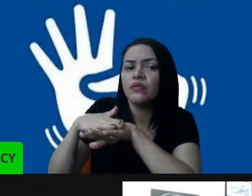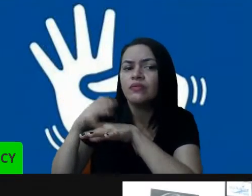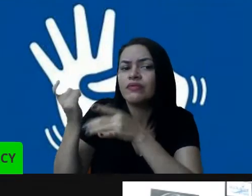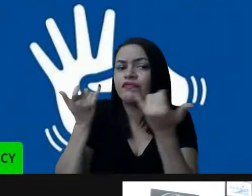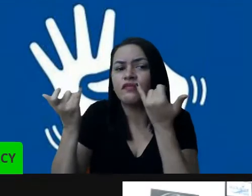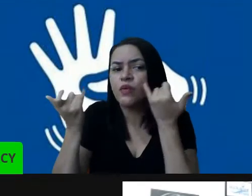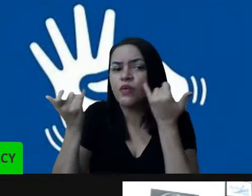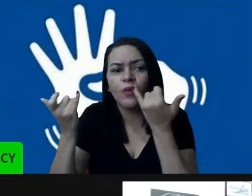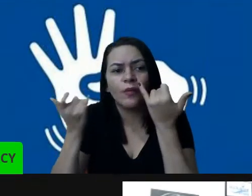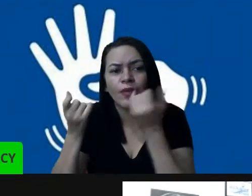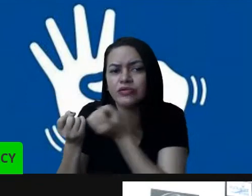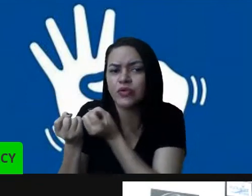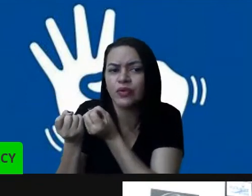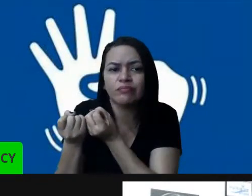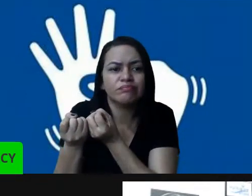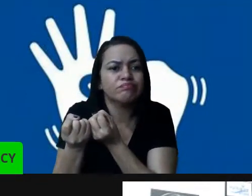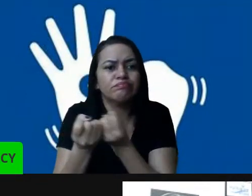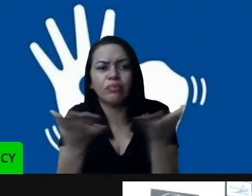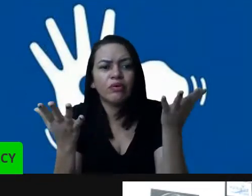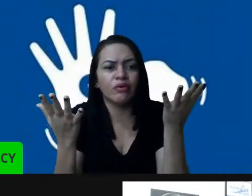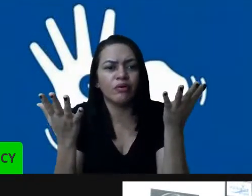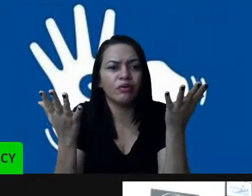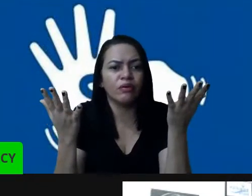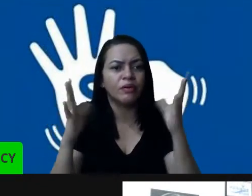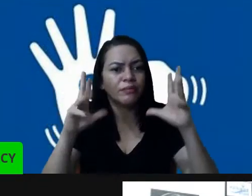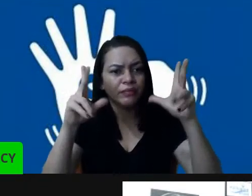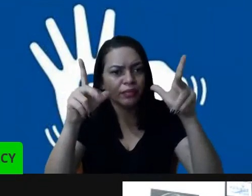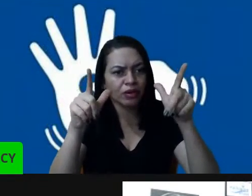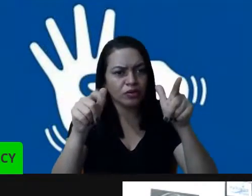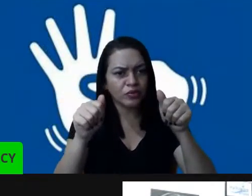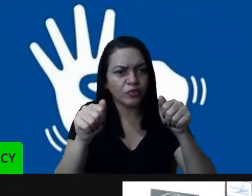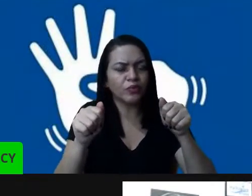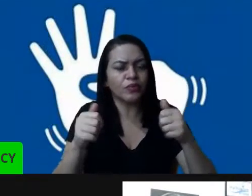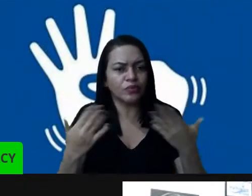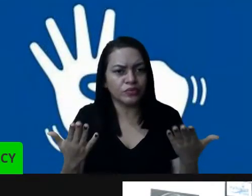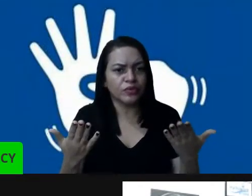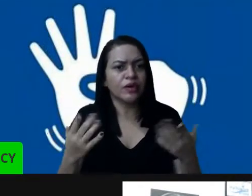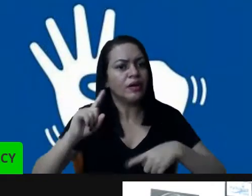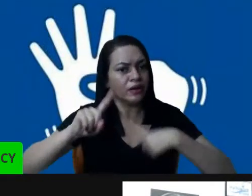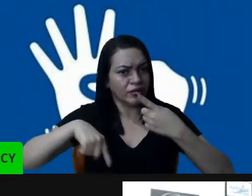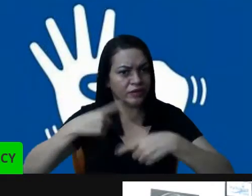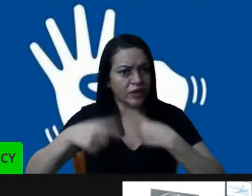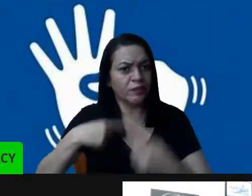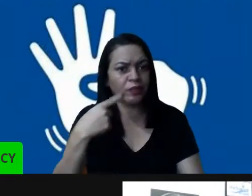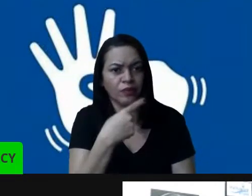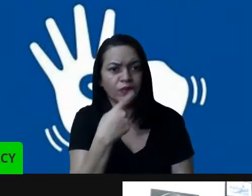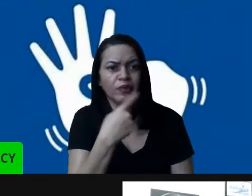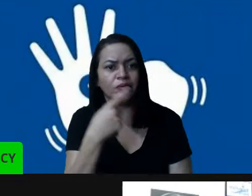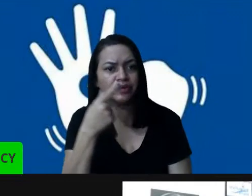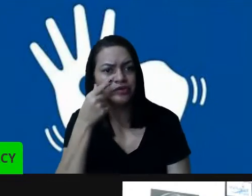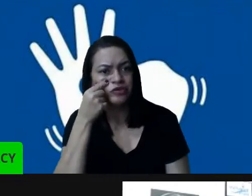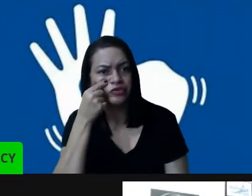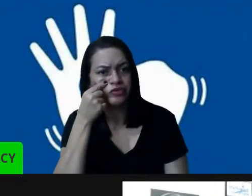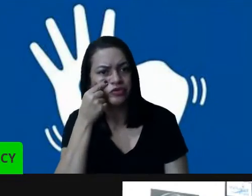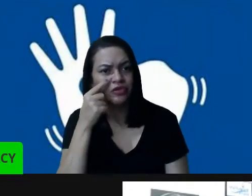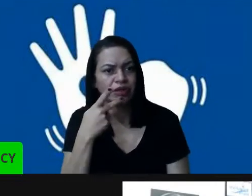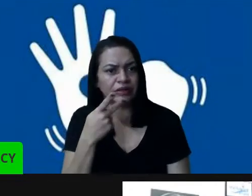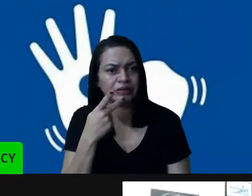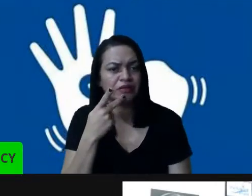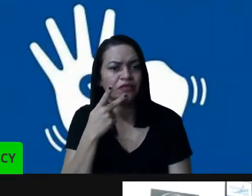fato para todos, né? E aí, depois também vai ser uma fala da Jaci daqui a pouco, que inclusive